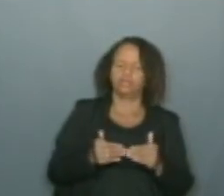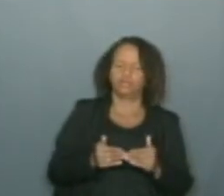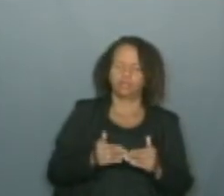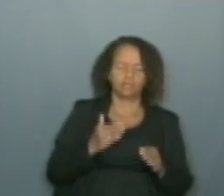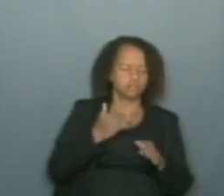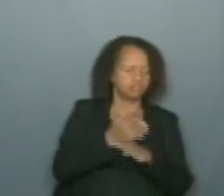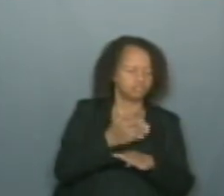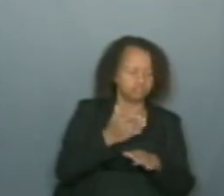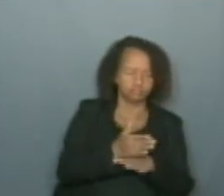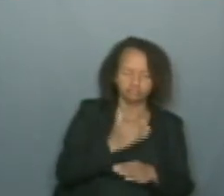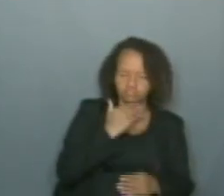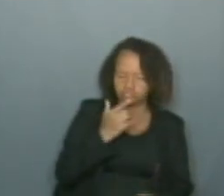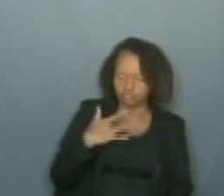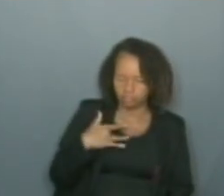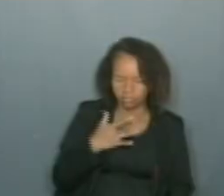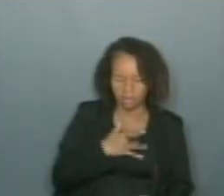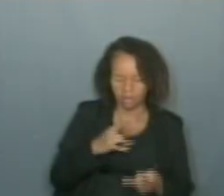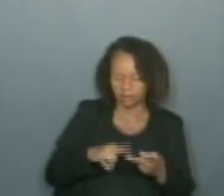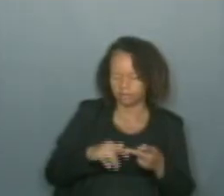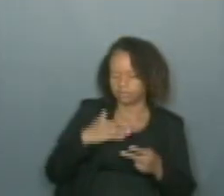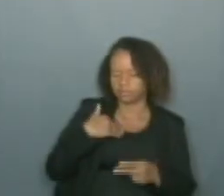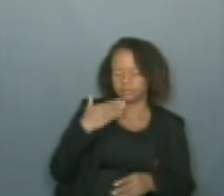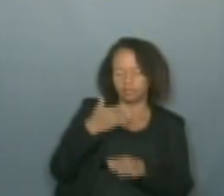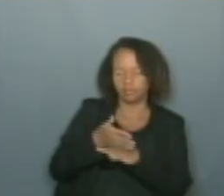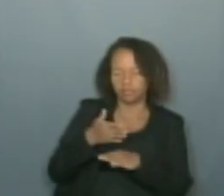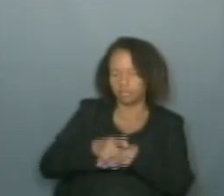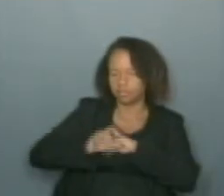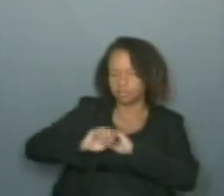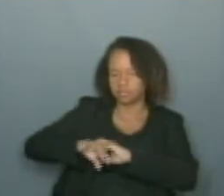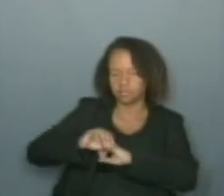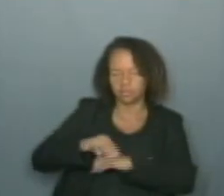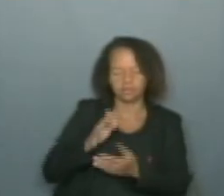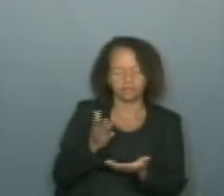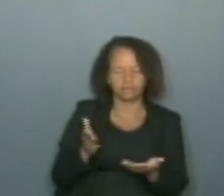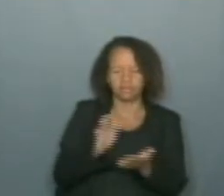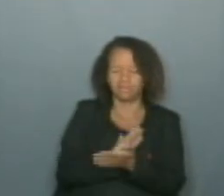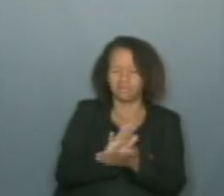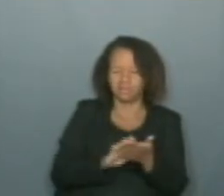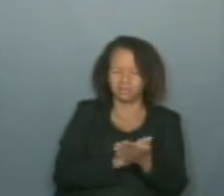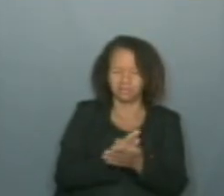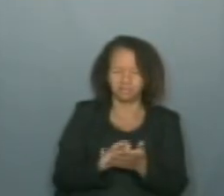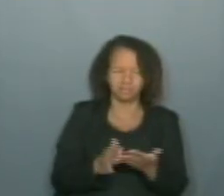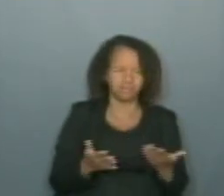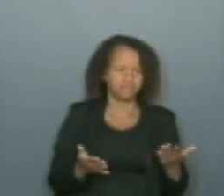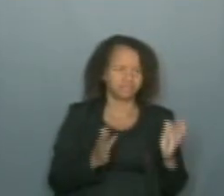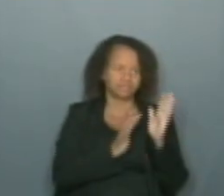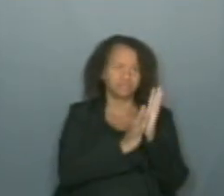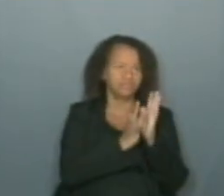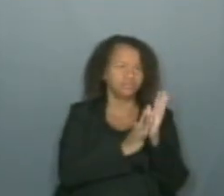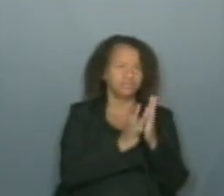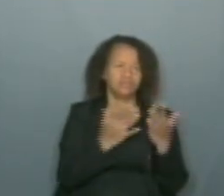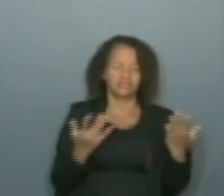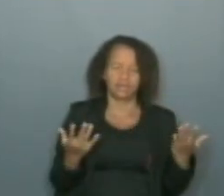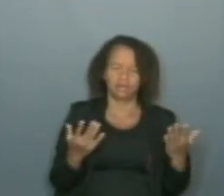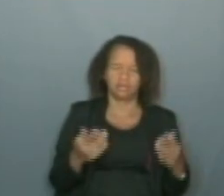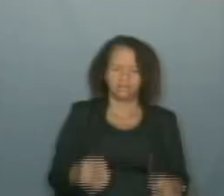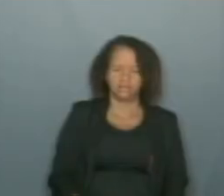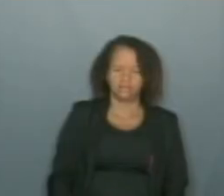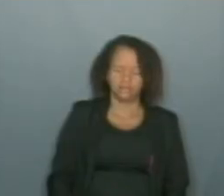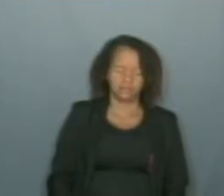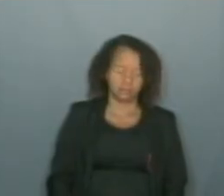acesso à saúde, à educação, o que na verdade é chover no molhado, porque se